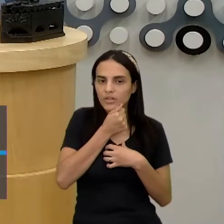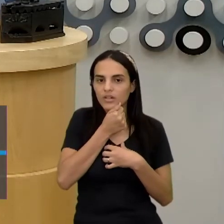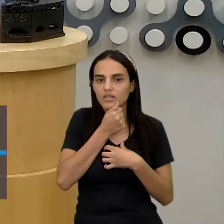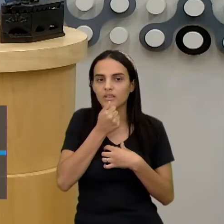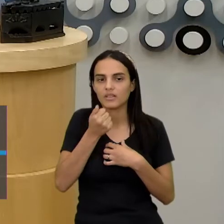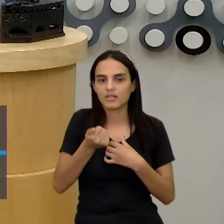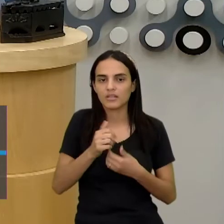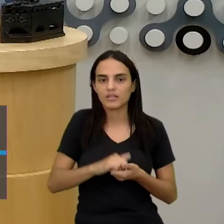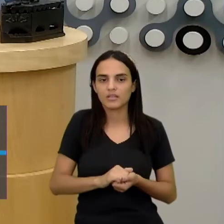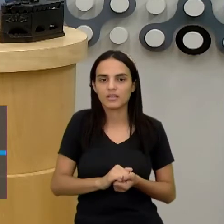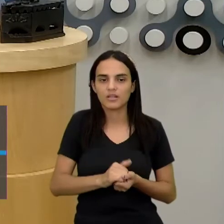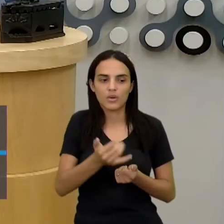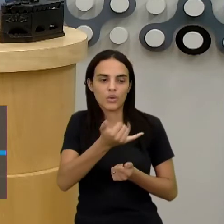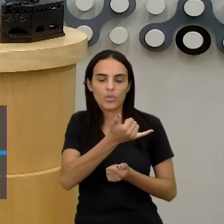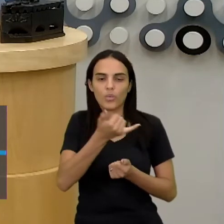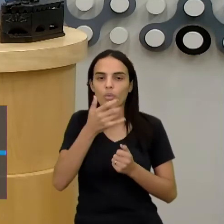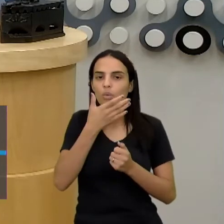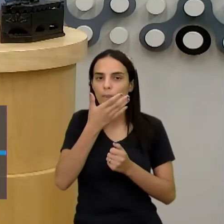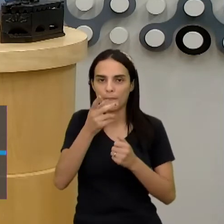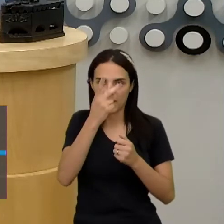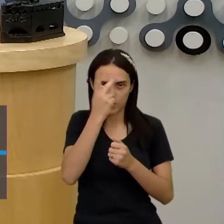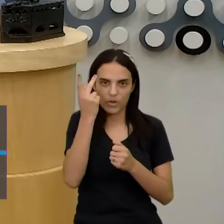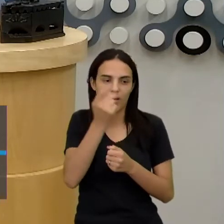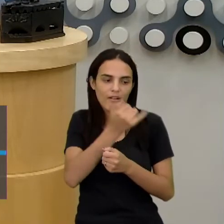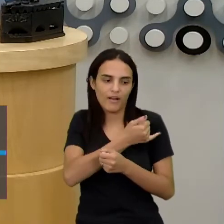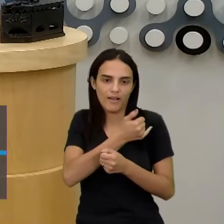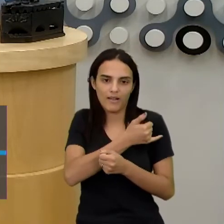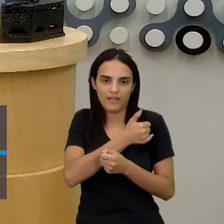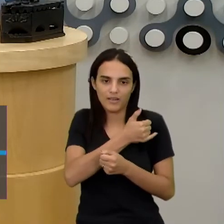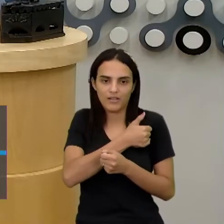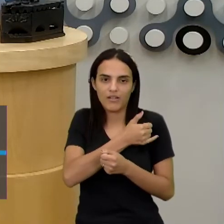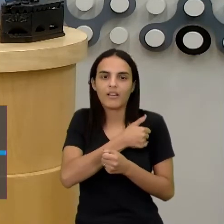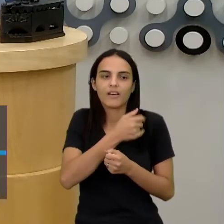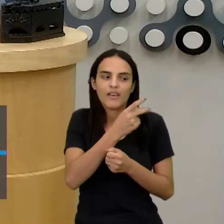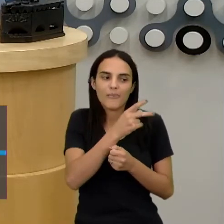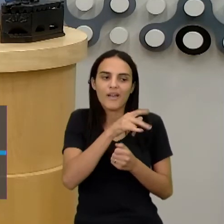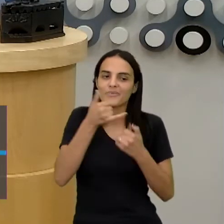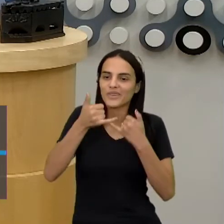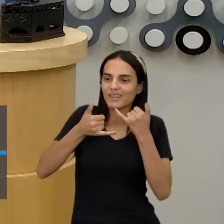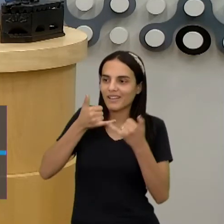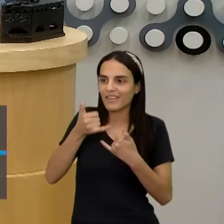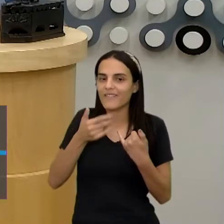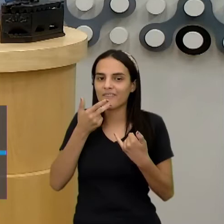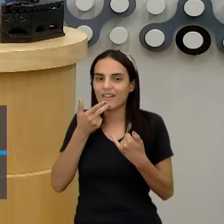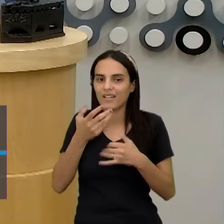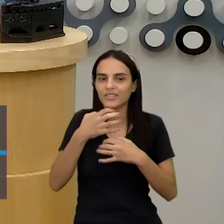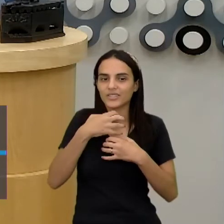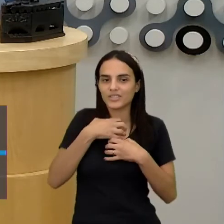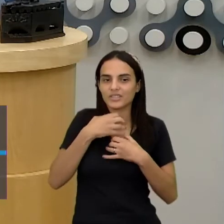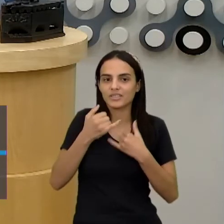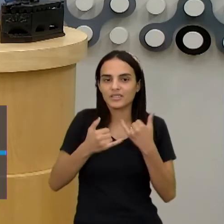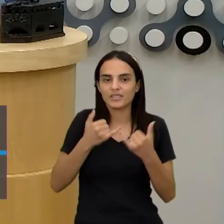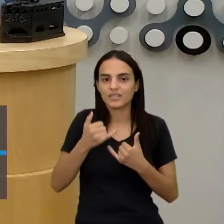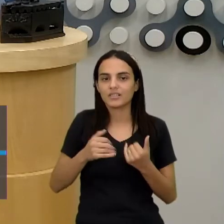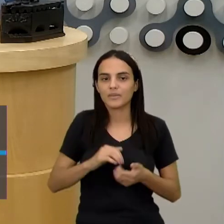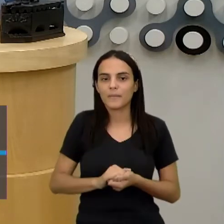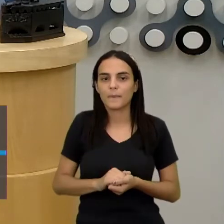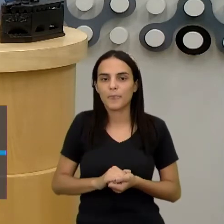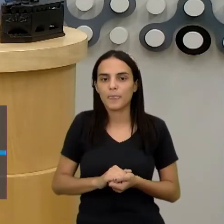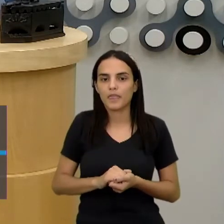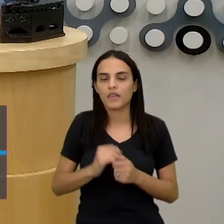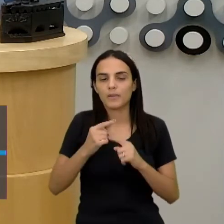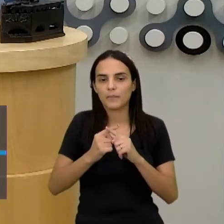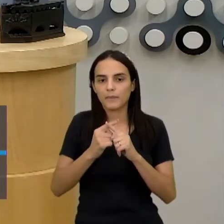mais descontraído. Eu também não percebo esse preconceito, porque eu não estou no meu lugar de fala, né? Sim. Não sou carioca, não sou do Sul, nem do Nordeste.